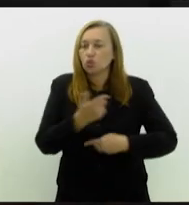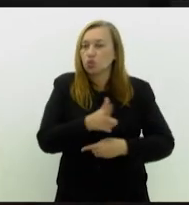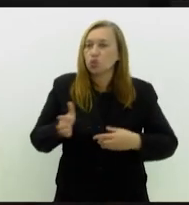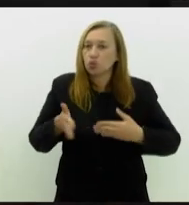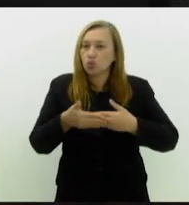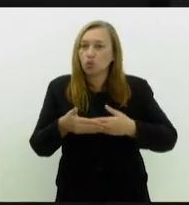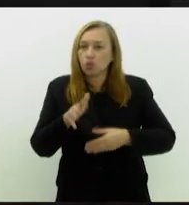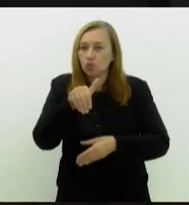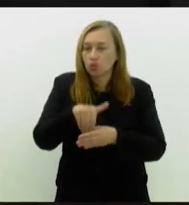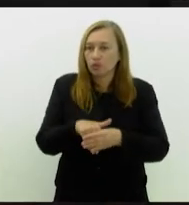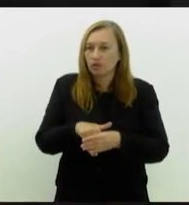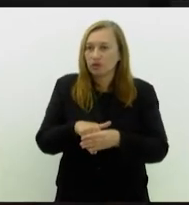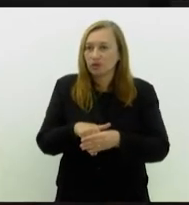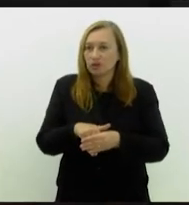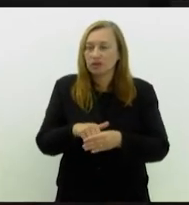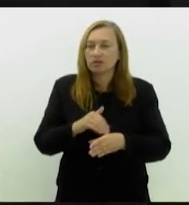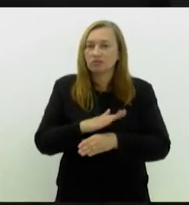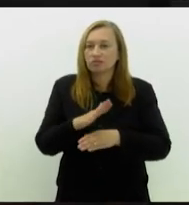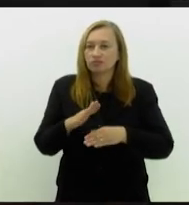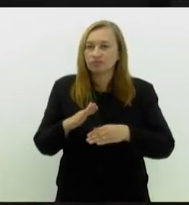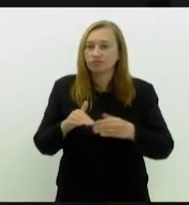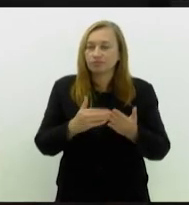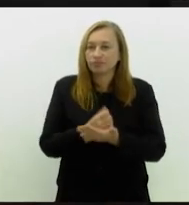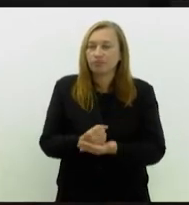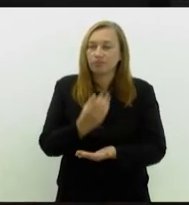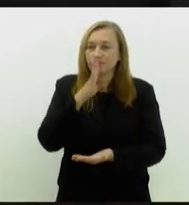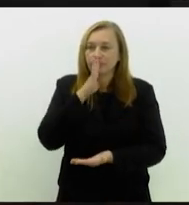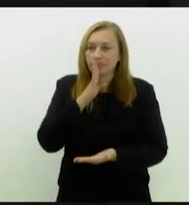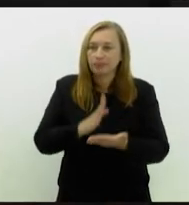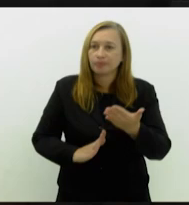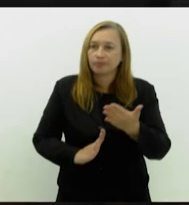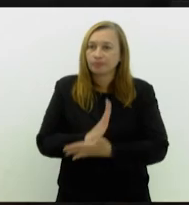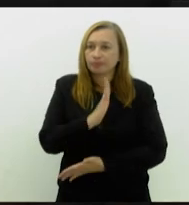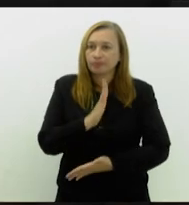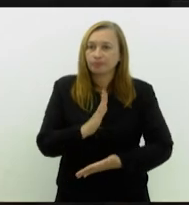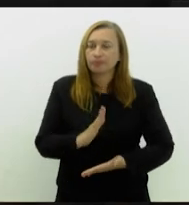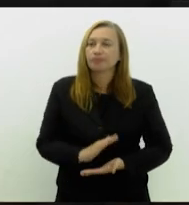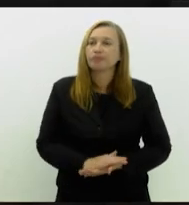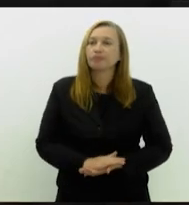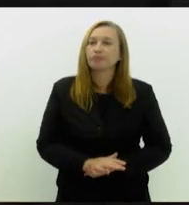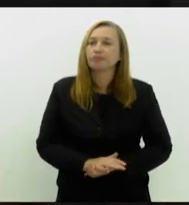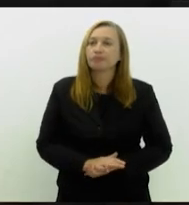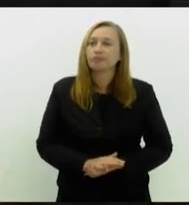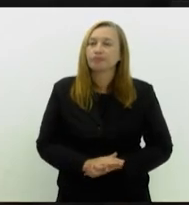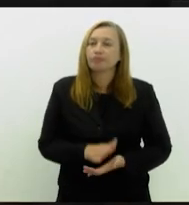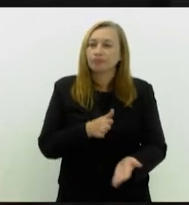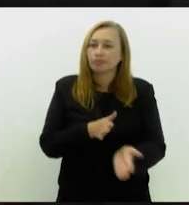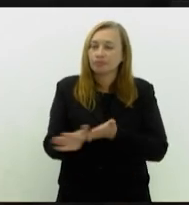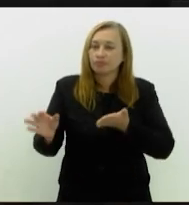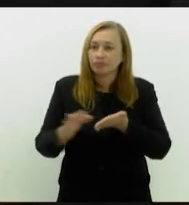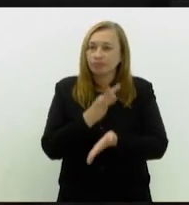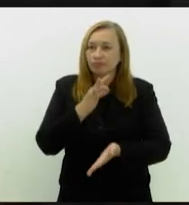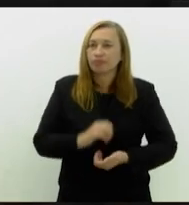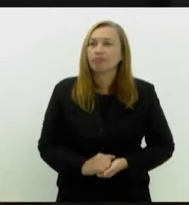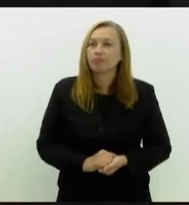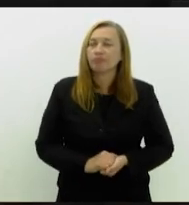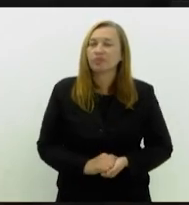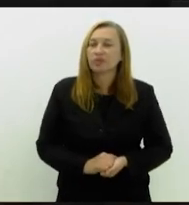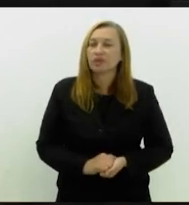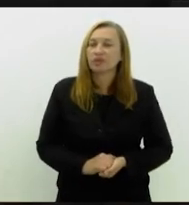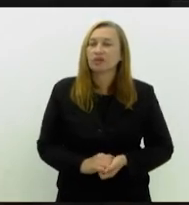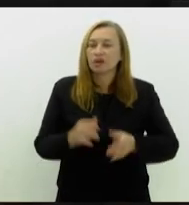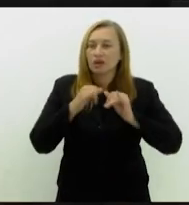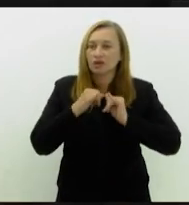discutir encerada a discussão em votação os senhores que aprovam permaneçam Como estão aprovado vai a publicação